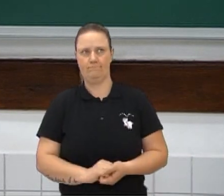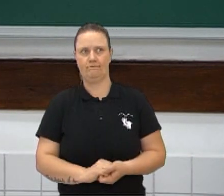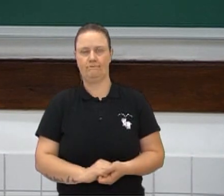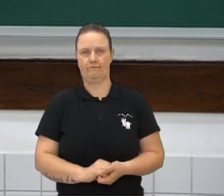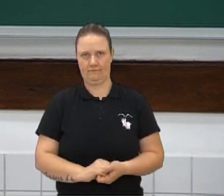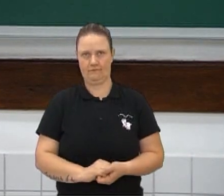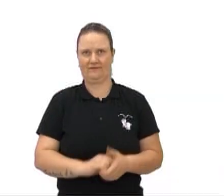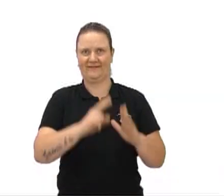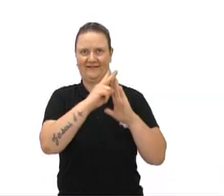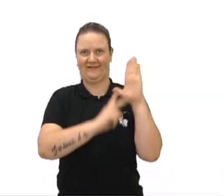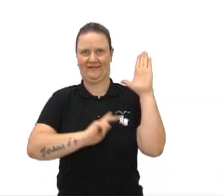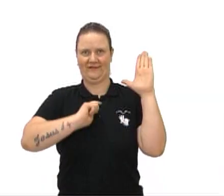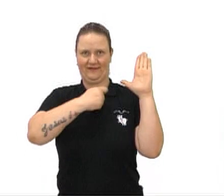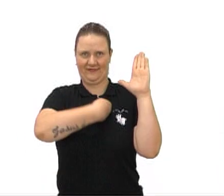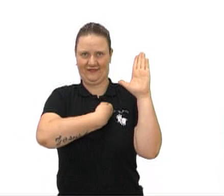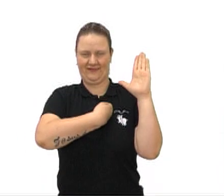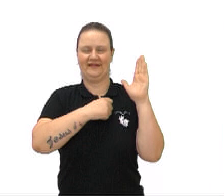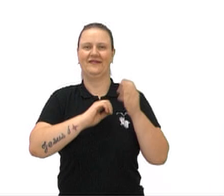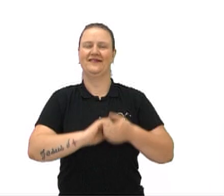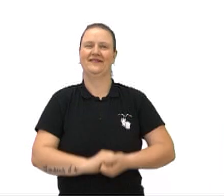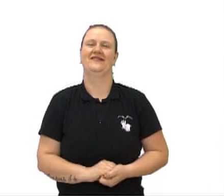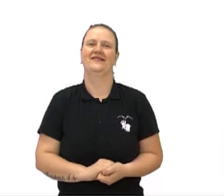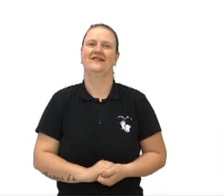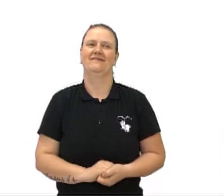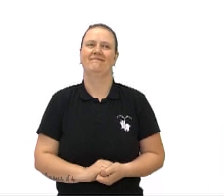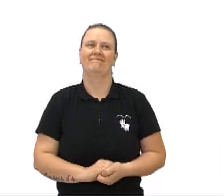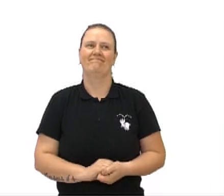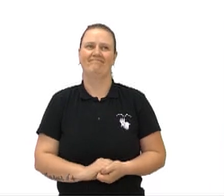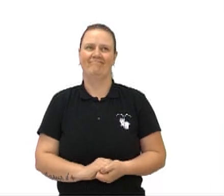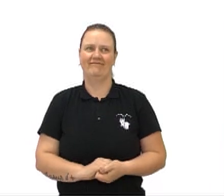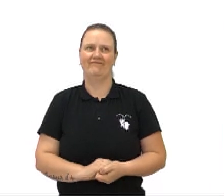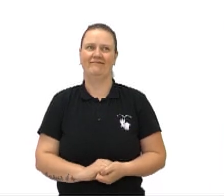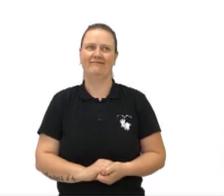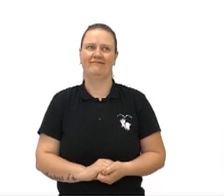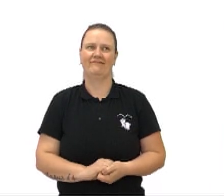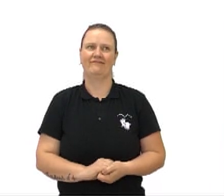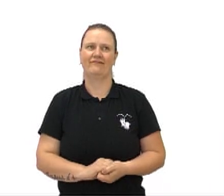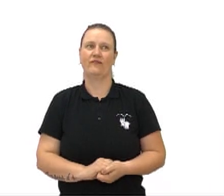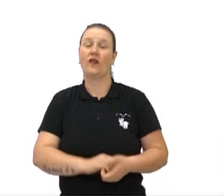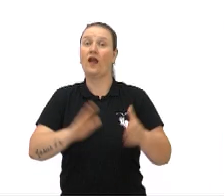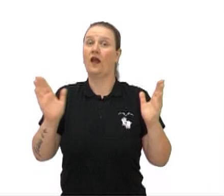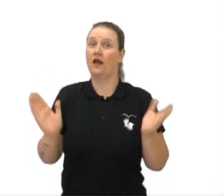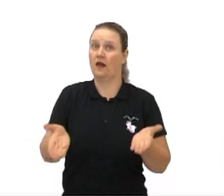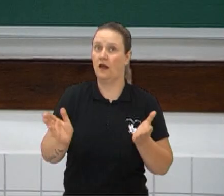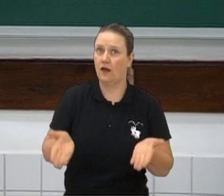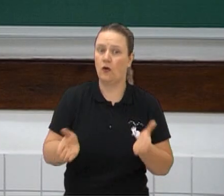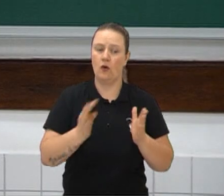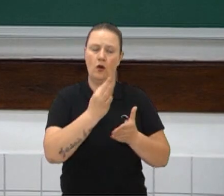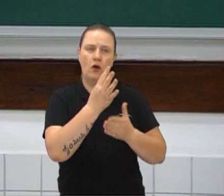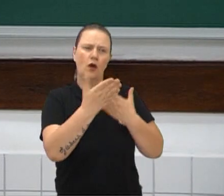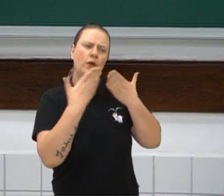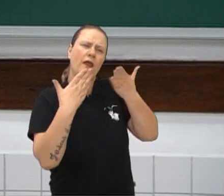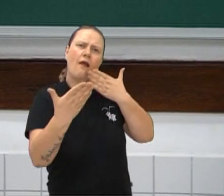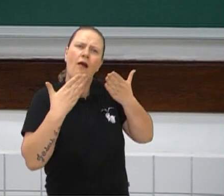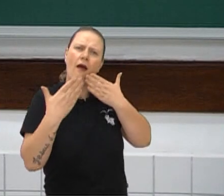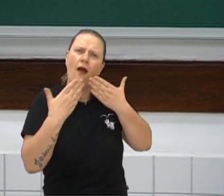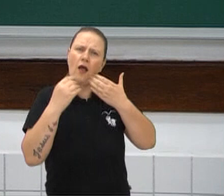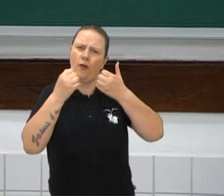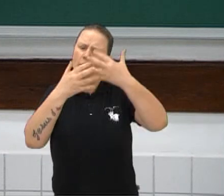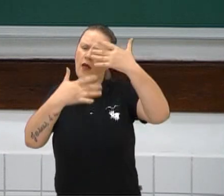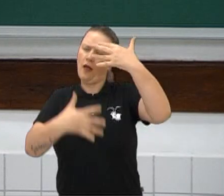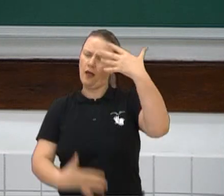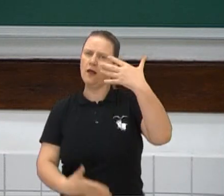diálogo, identifica as afirmações falsas e corrígelas. Então, com base no diálogo que a gente acabou de